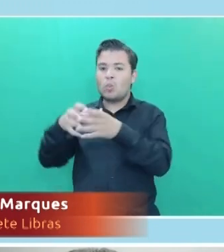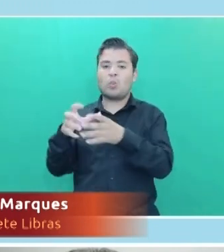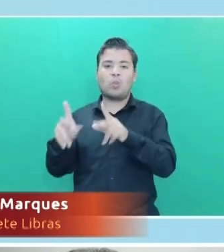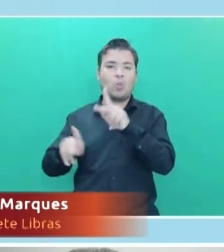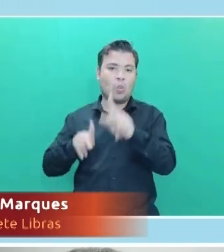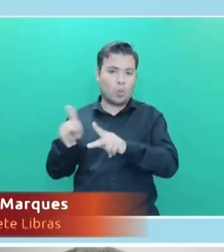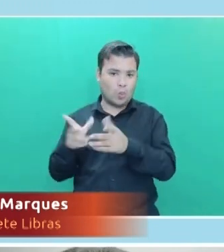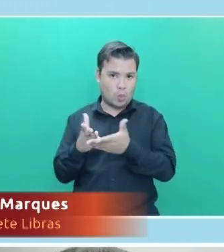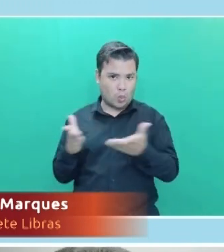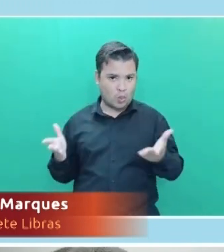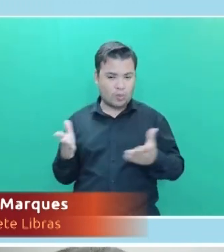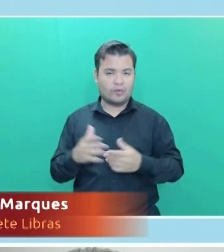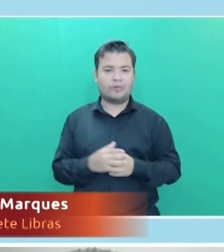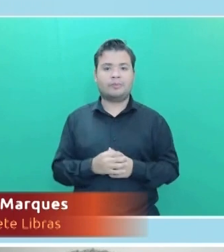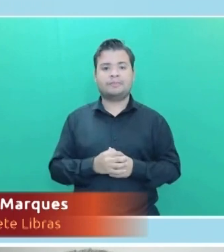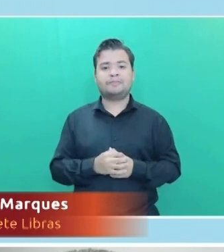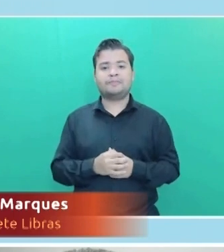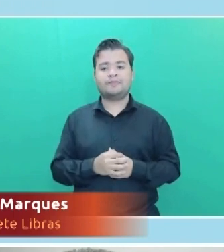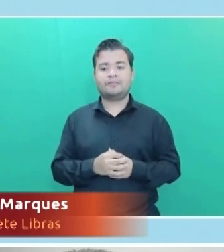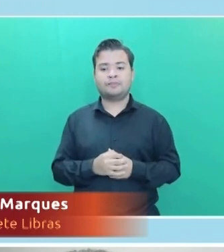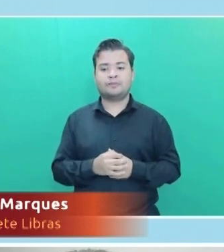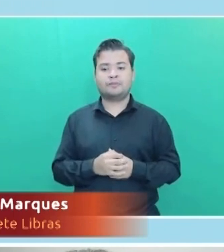assim,